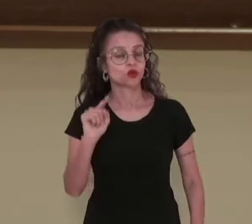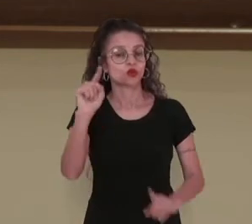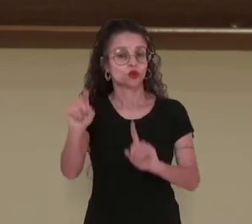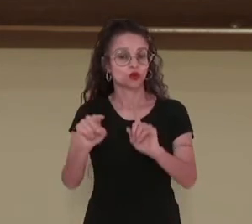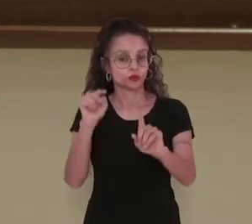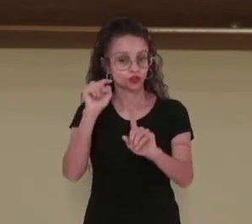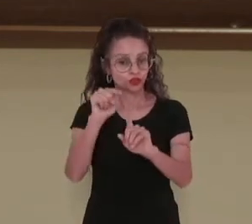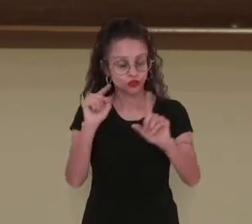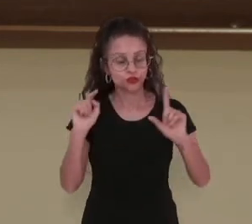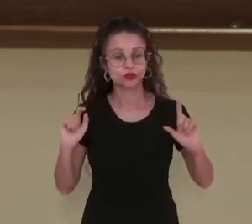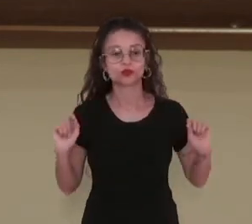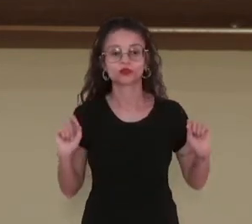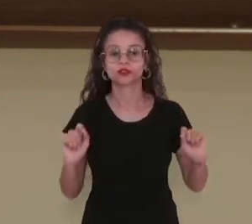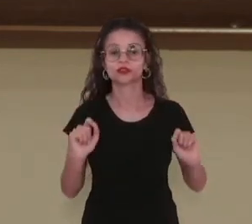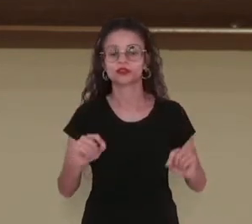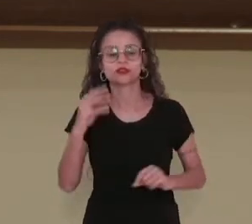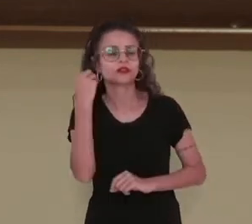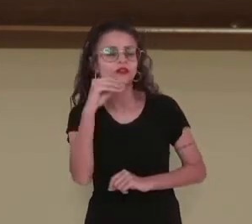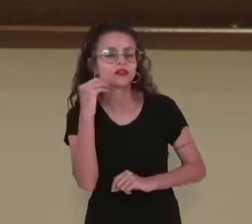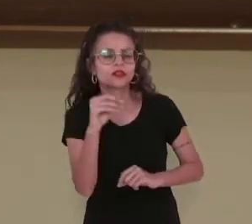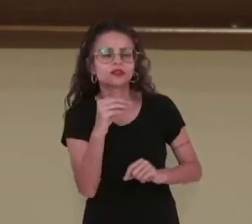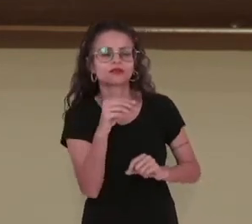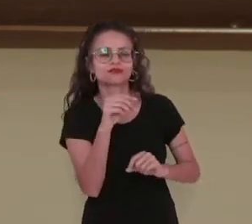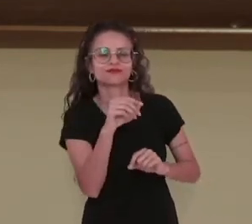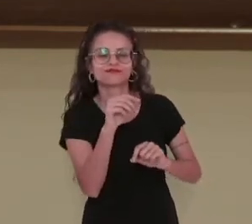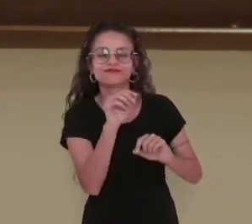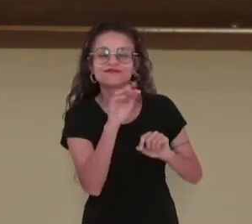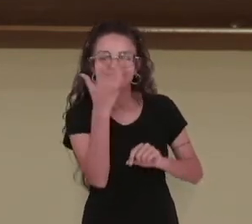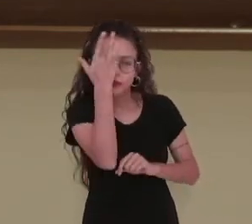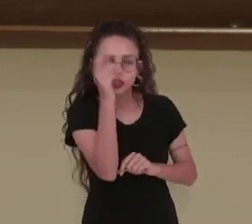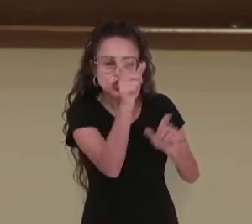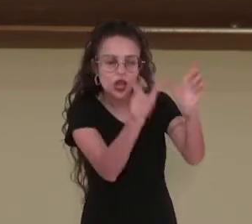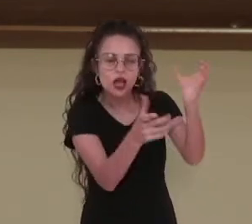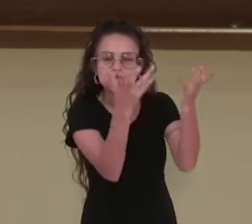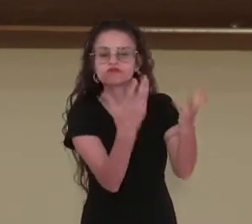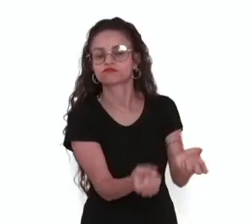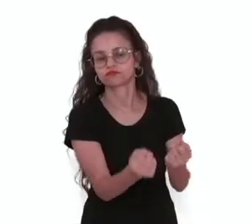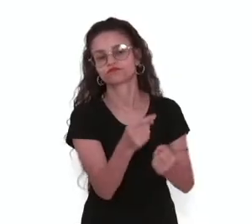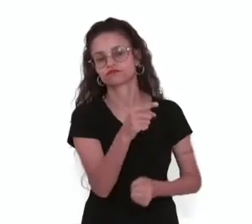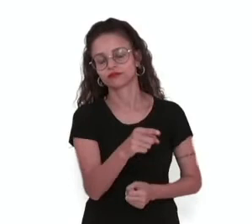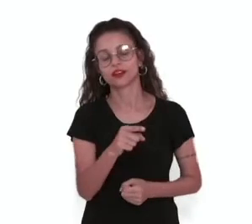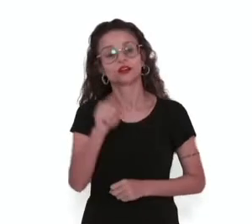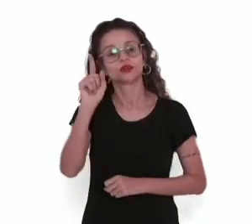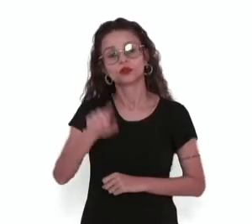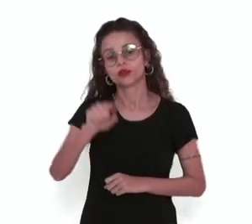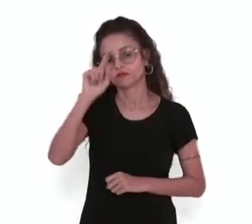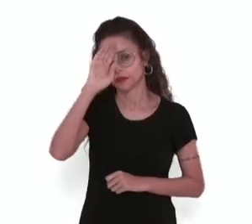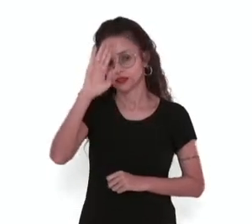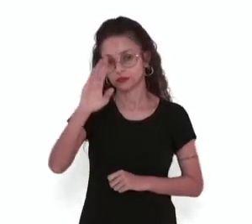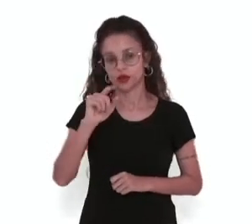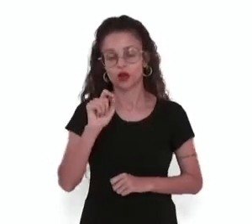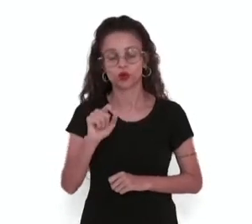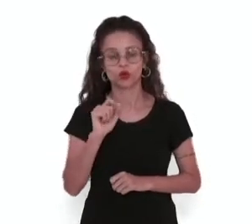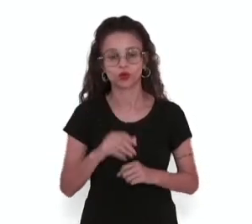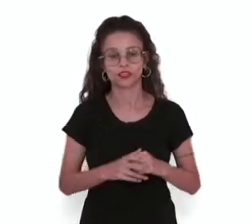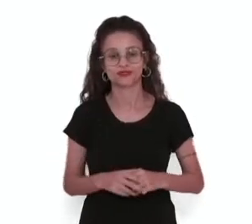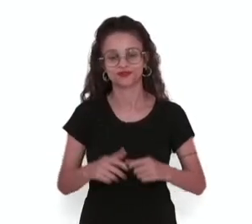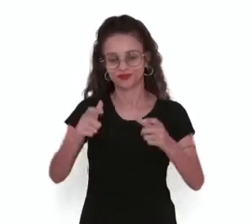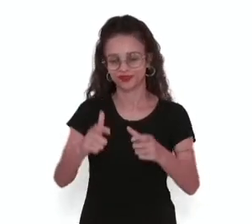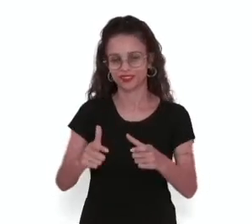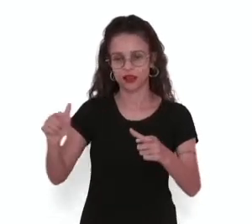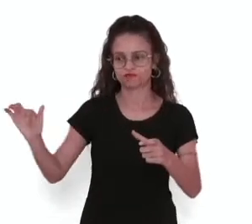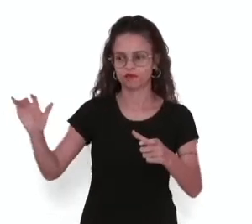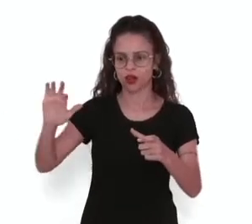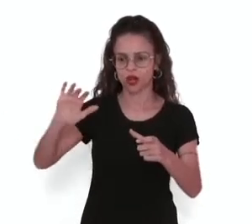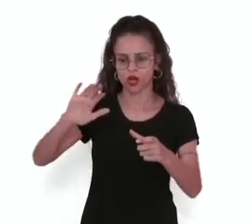objetivo aqui é convencer alguém. Então, o enunciado principal, boca de lobo não come